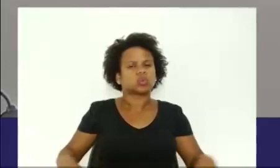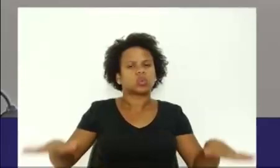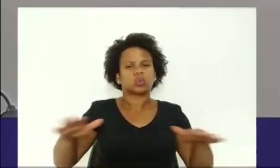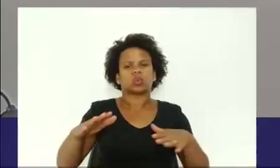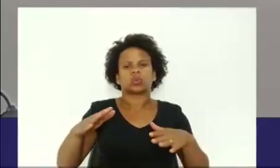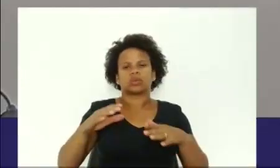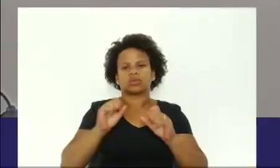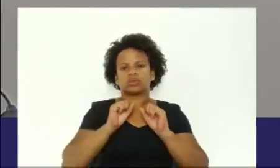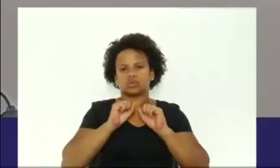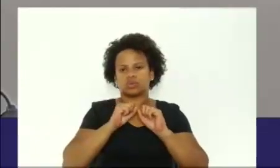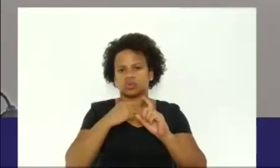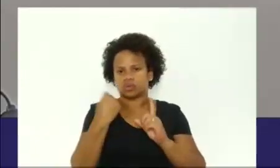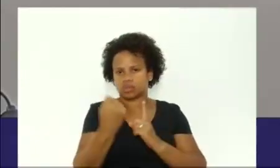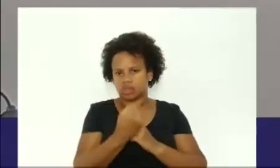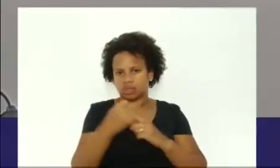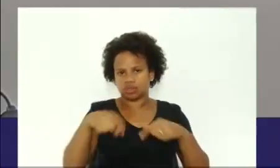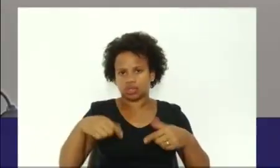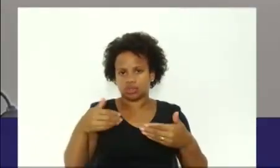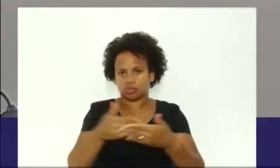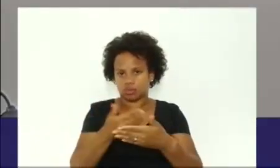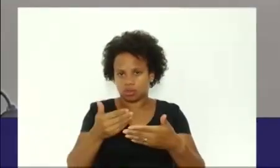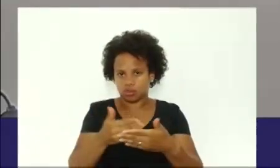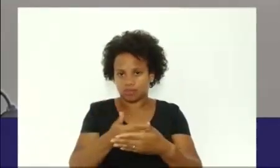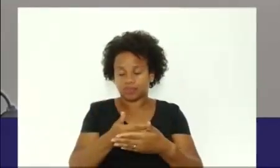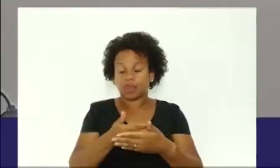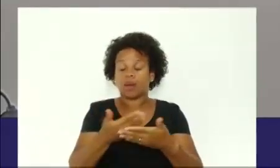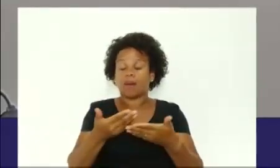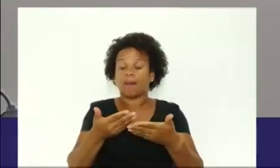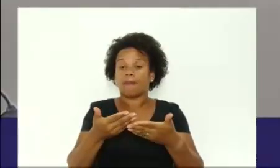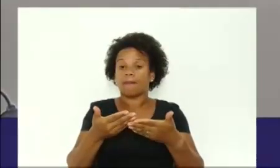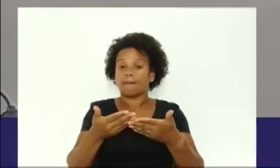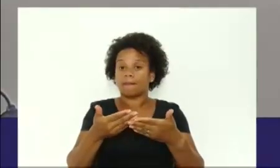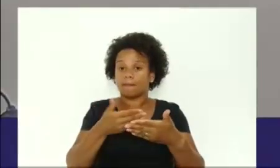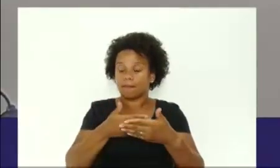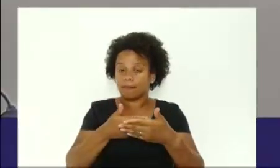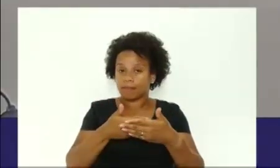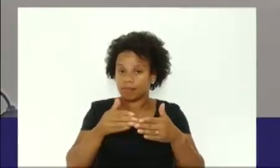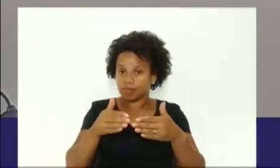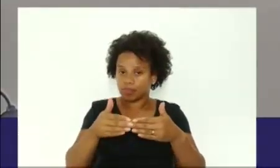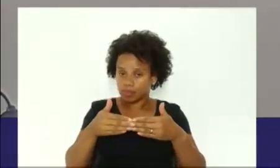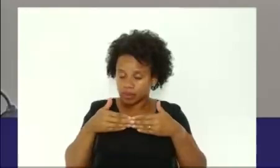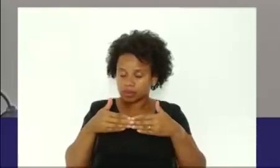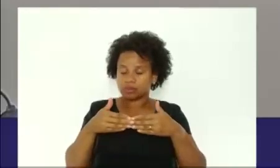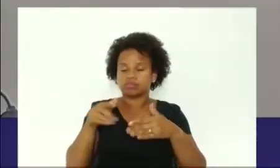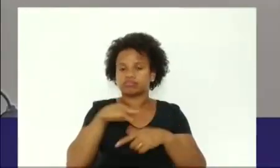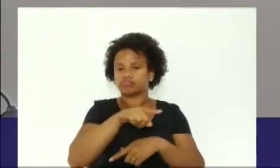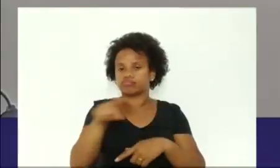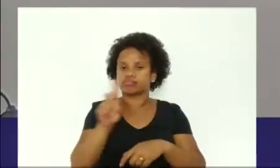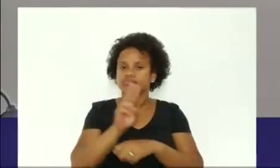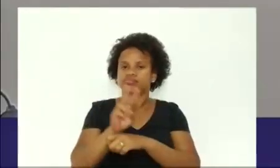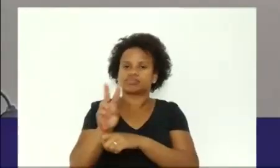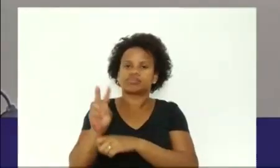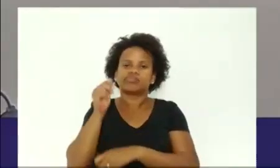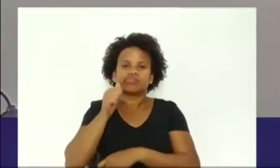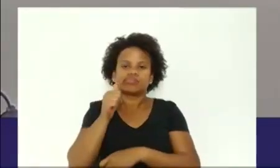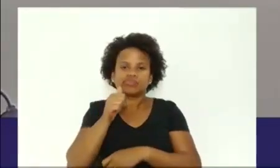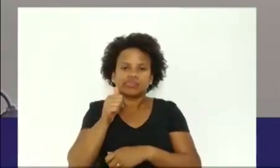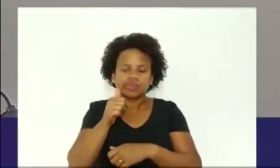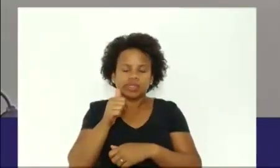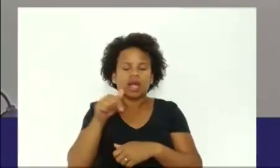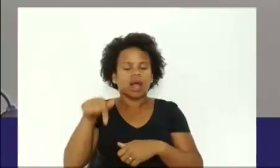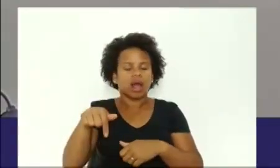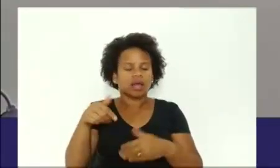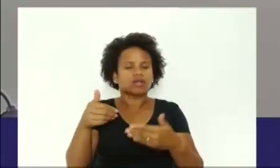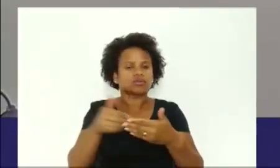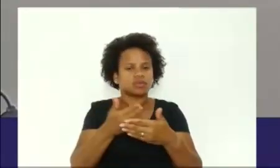isso, hoje, vocês foram escolhidas para representar as mulheres botucatuenses por todos nós, vereadores. Sejam bem-vindas